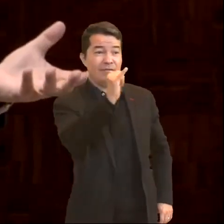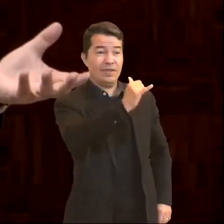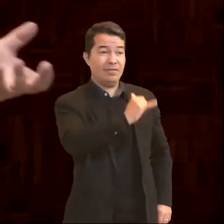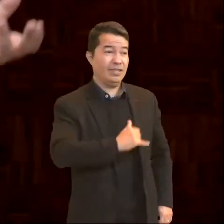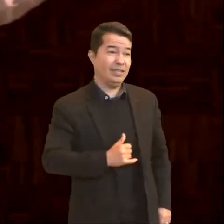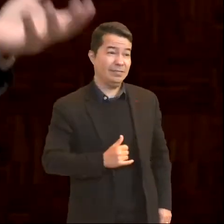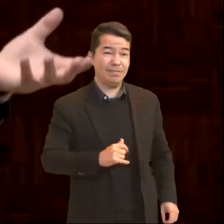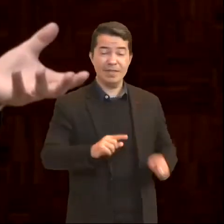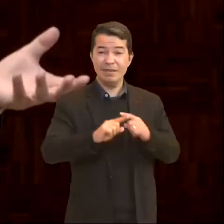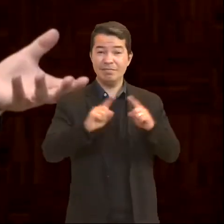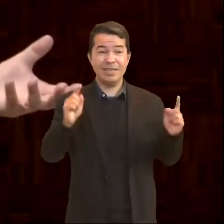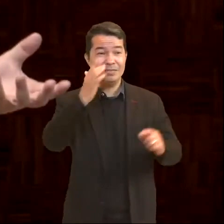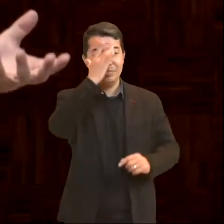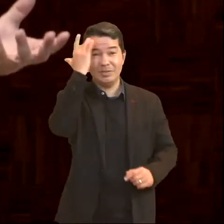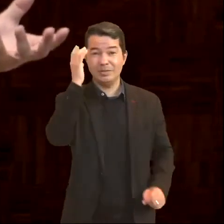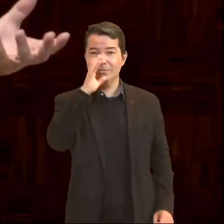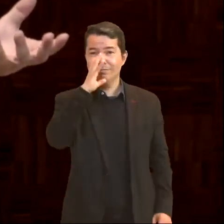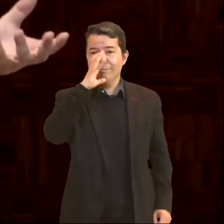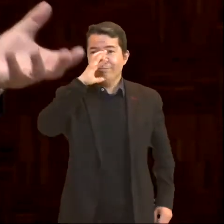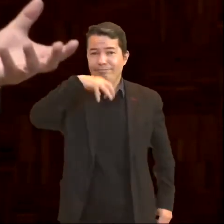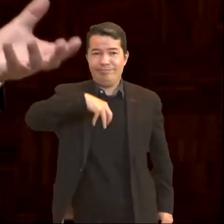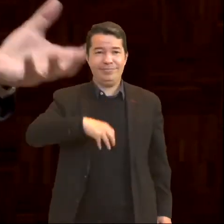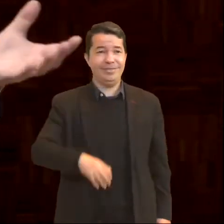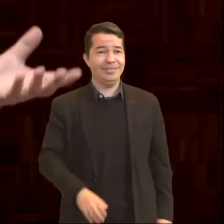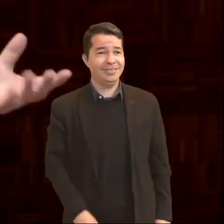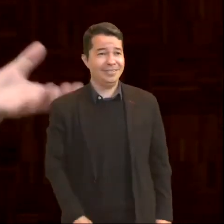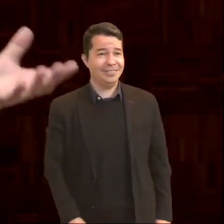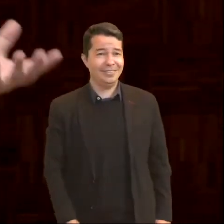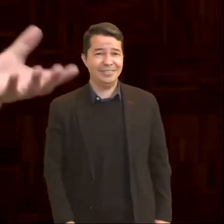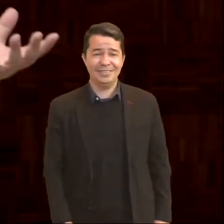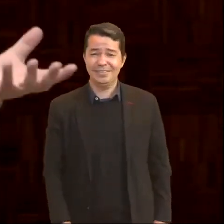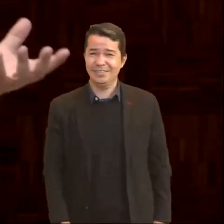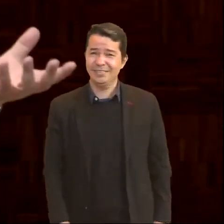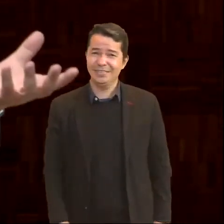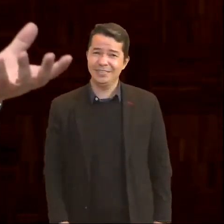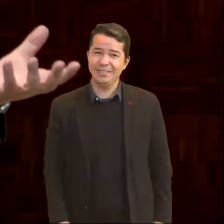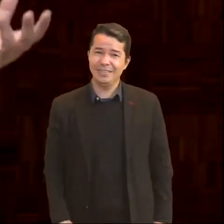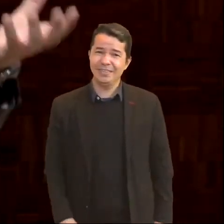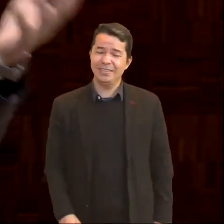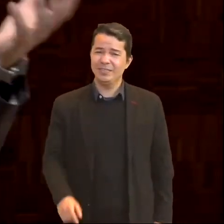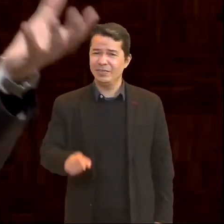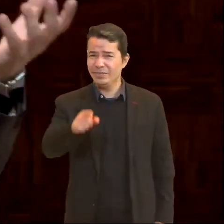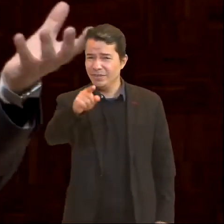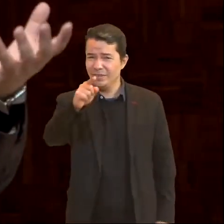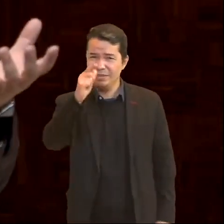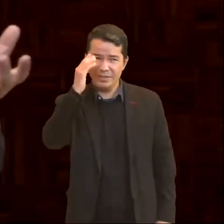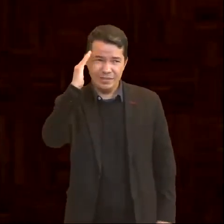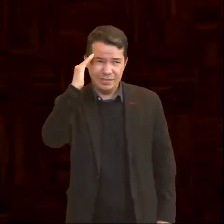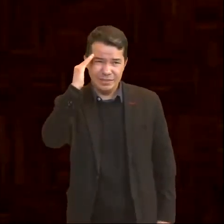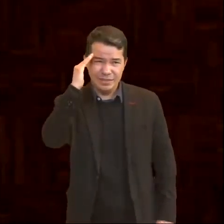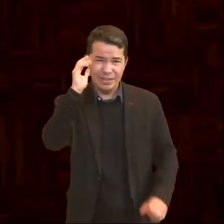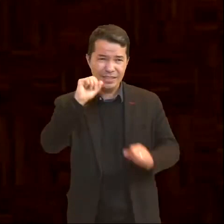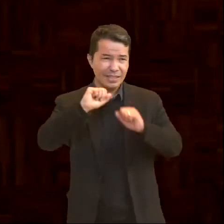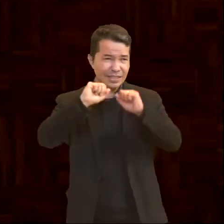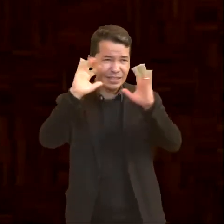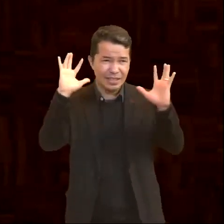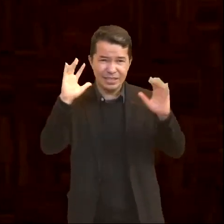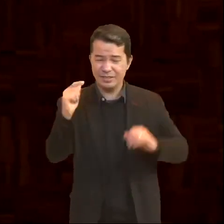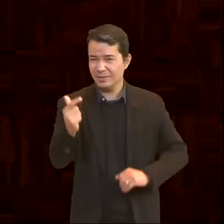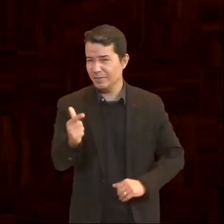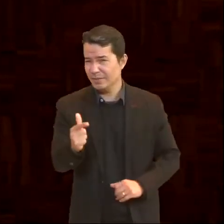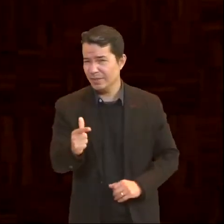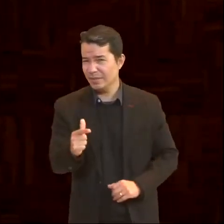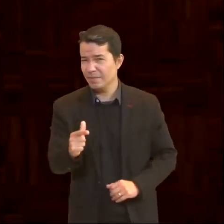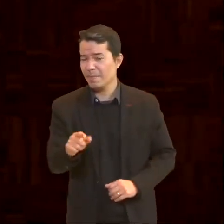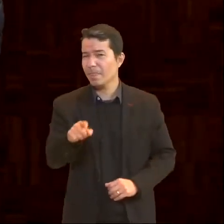ministrar na tua vida, Ele é teu Pai, Ele está realmente disciplinando você para você entender que Ele ama você